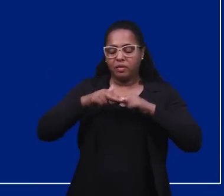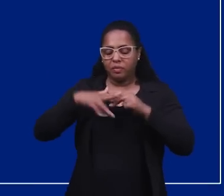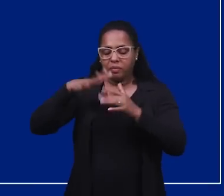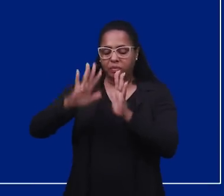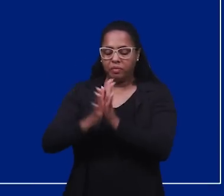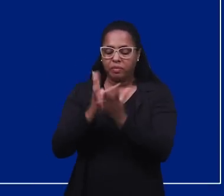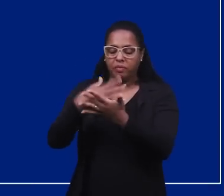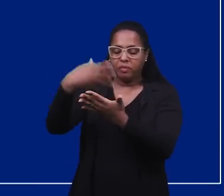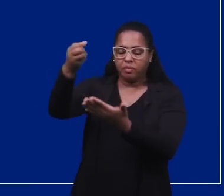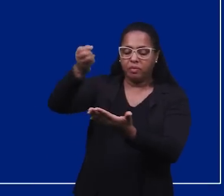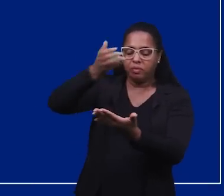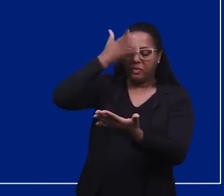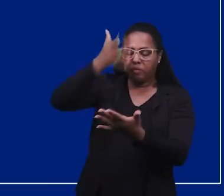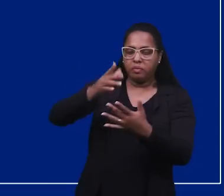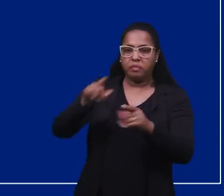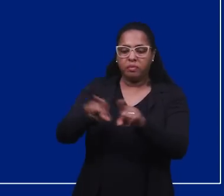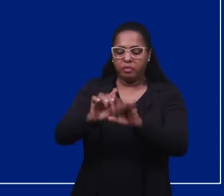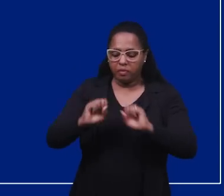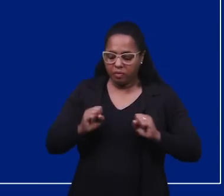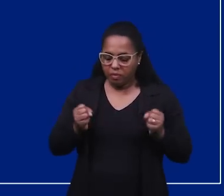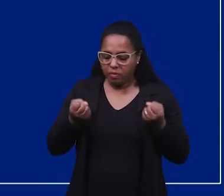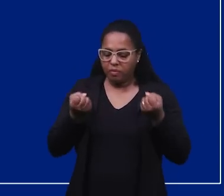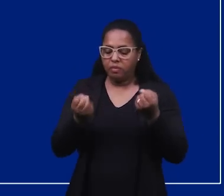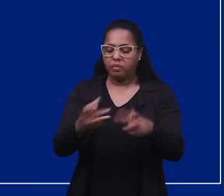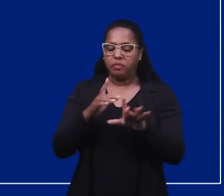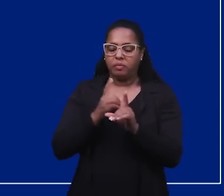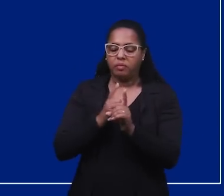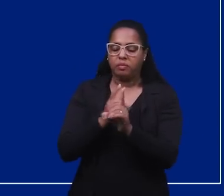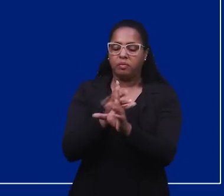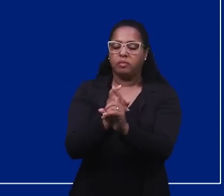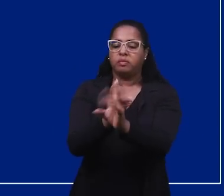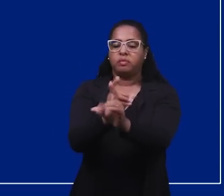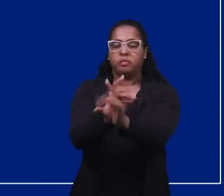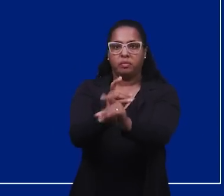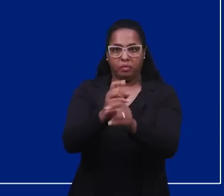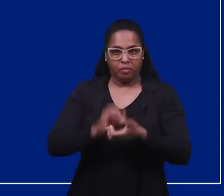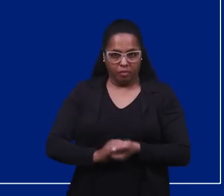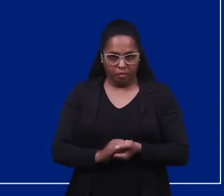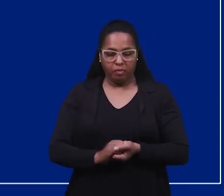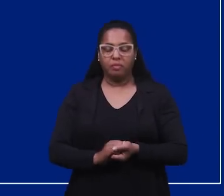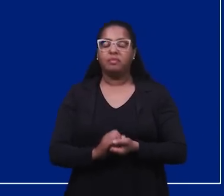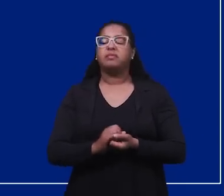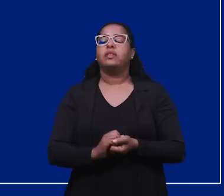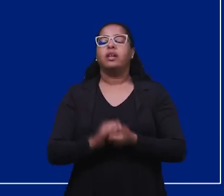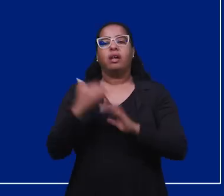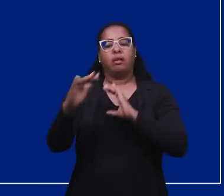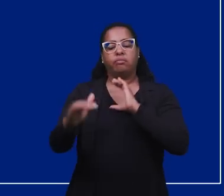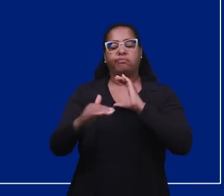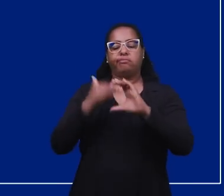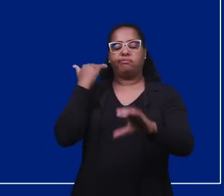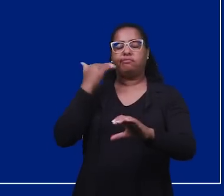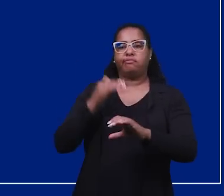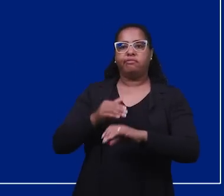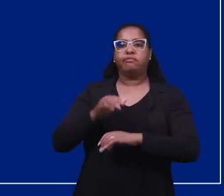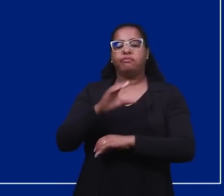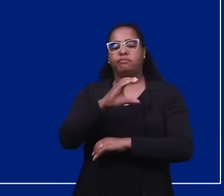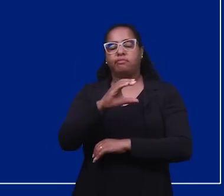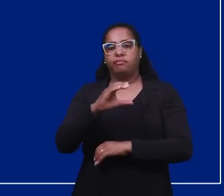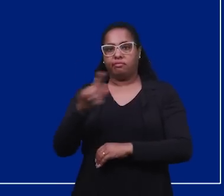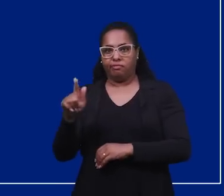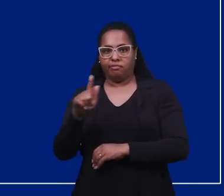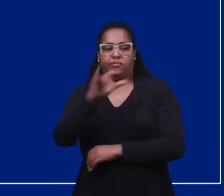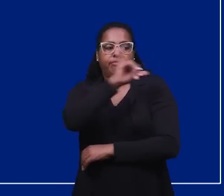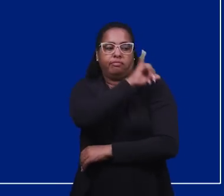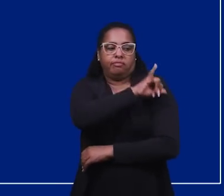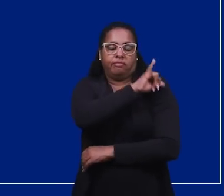da palavra revelada e do fortalecimento da doutrina. Mensagem enviada por Carlos Roberto, de Campo Grande,